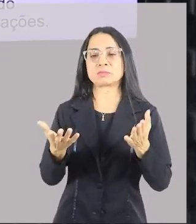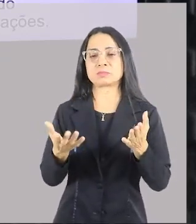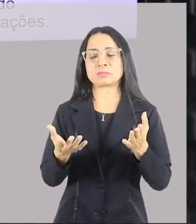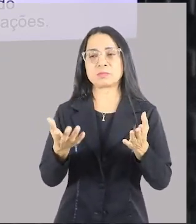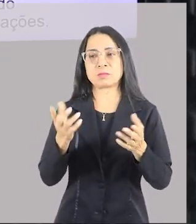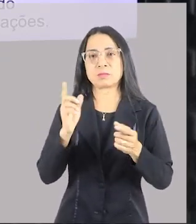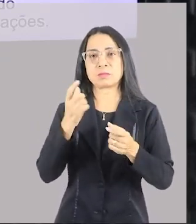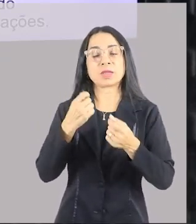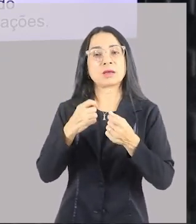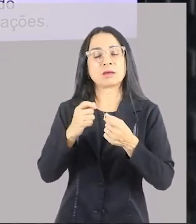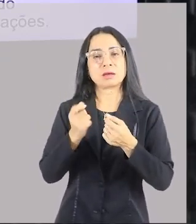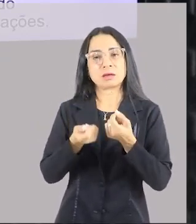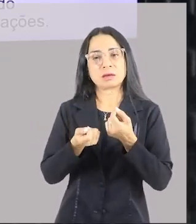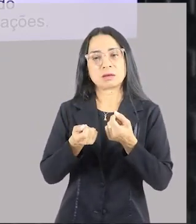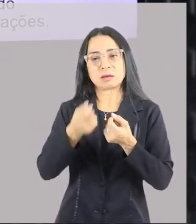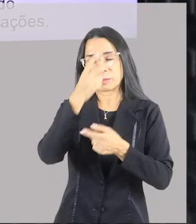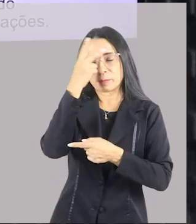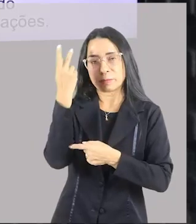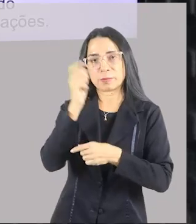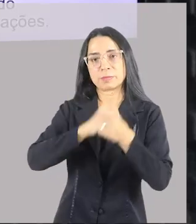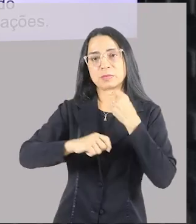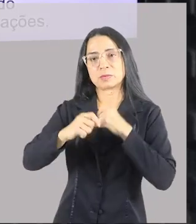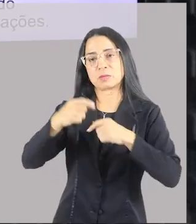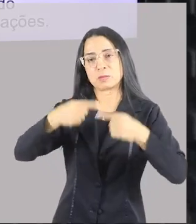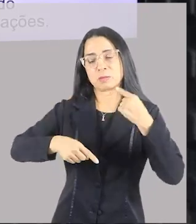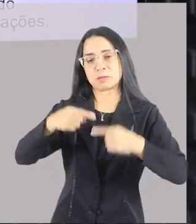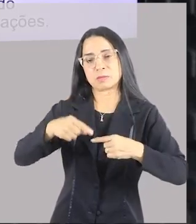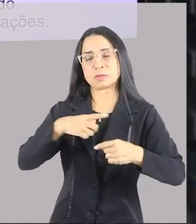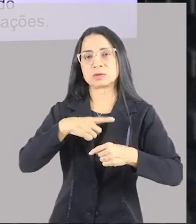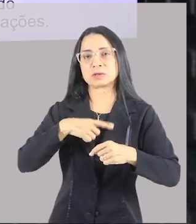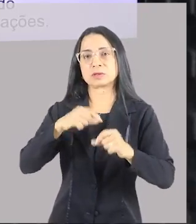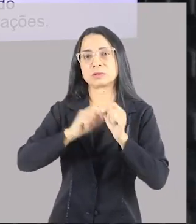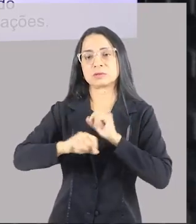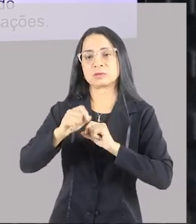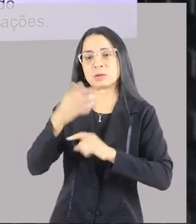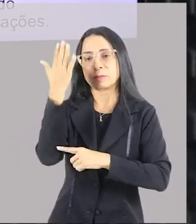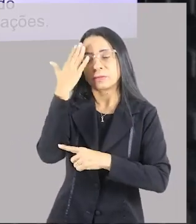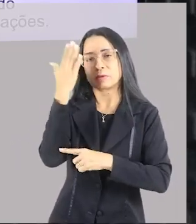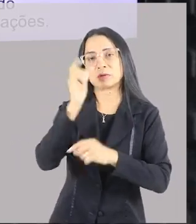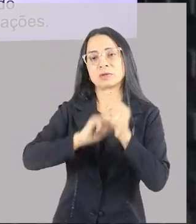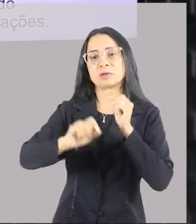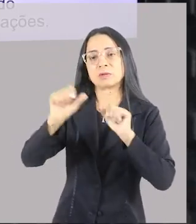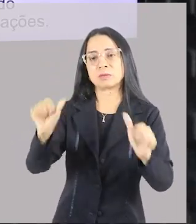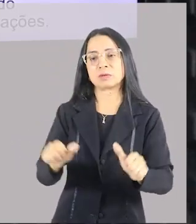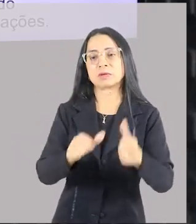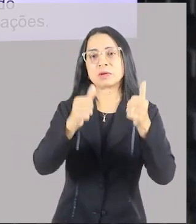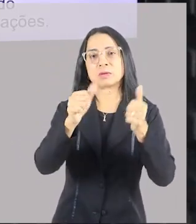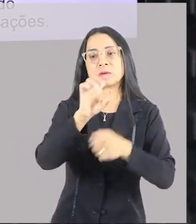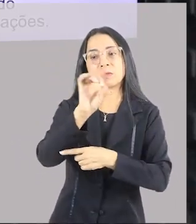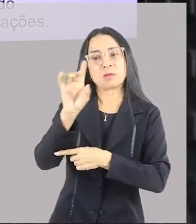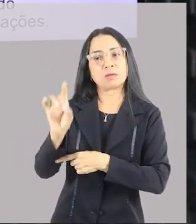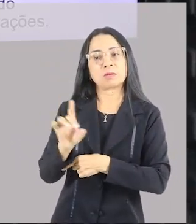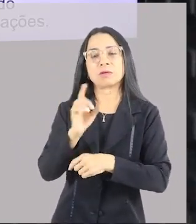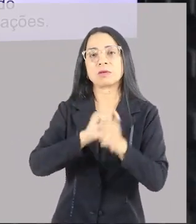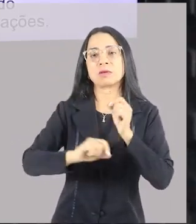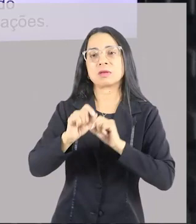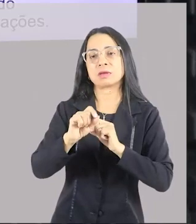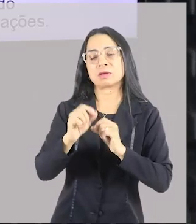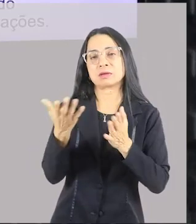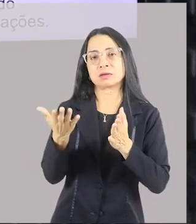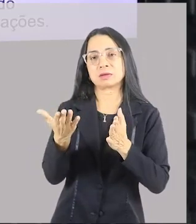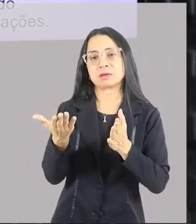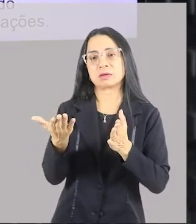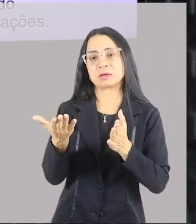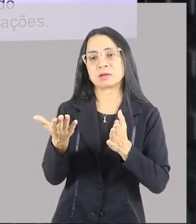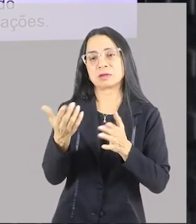agente político, o servidor público, ele possui uma margem para entender o que é melhor em cada caso. O